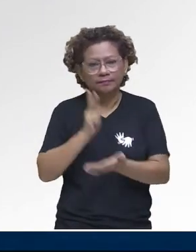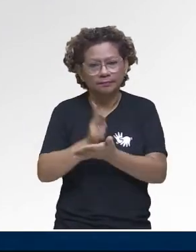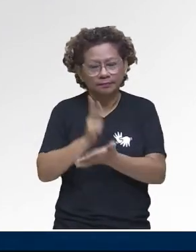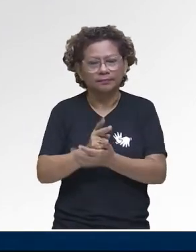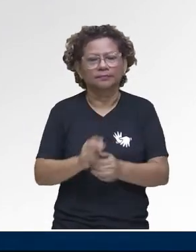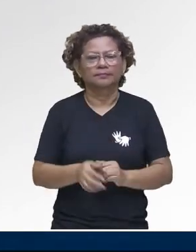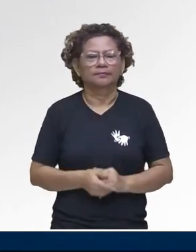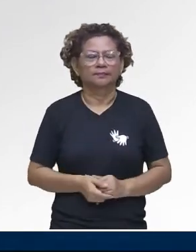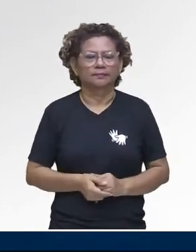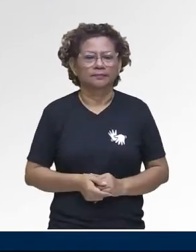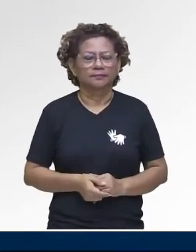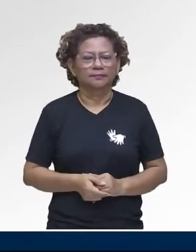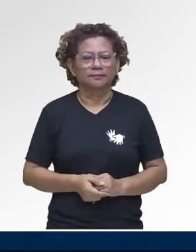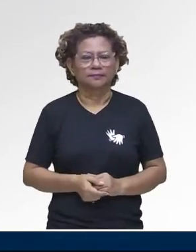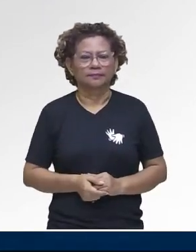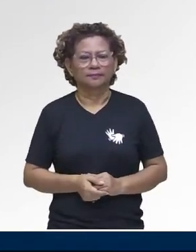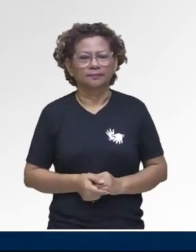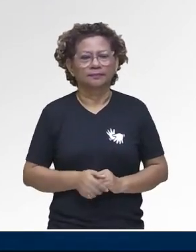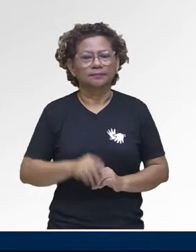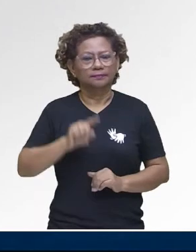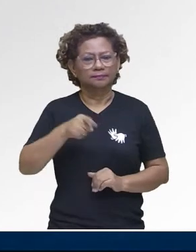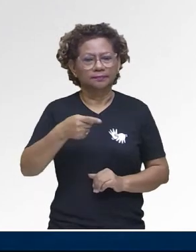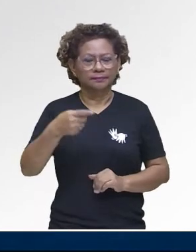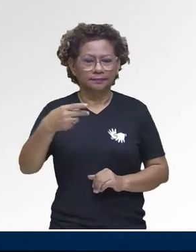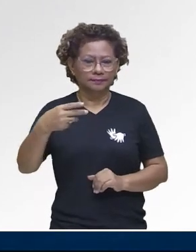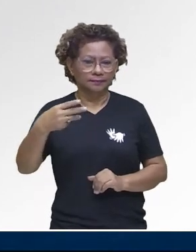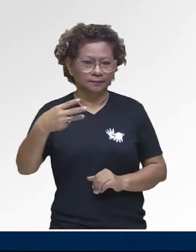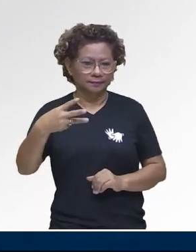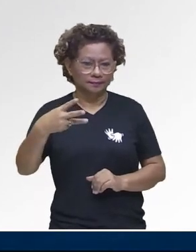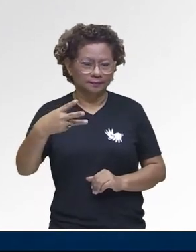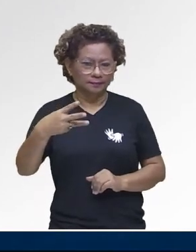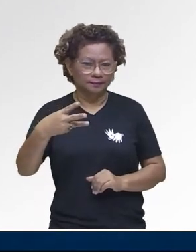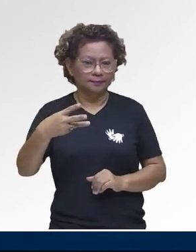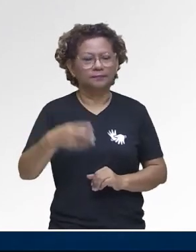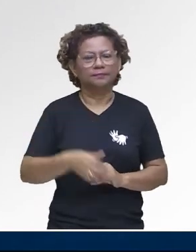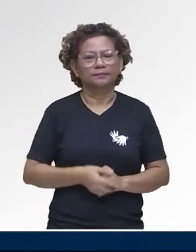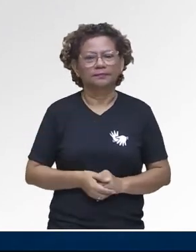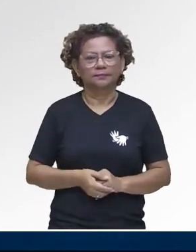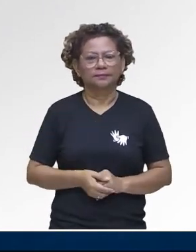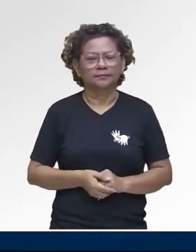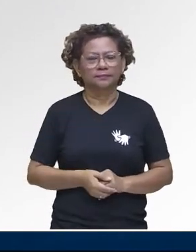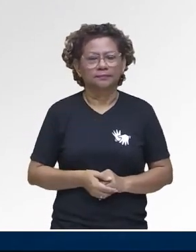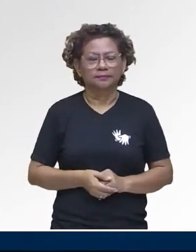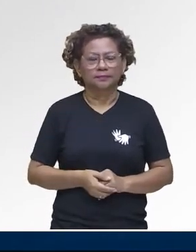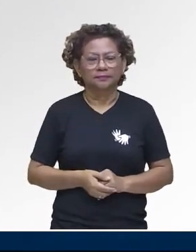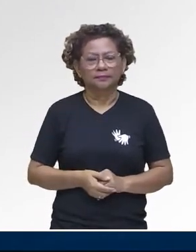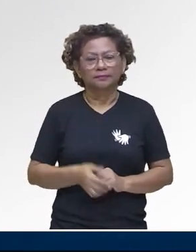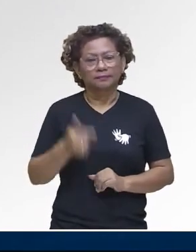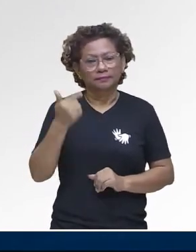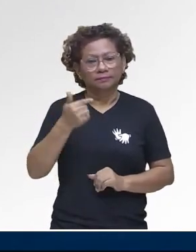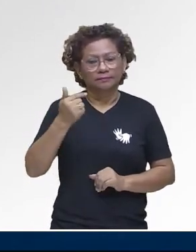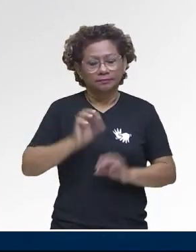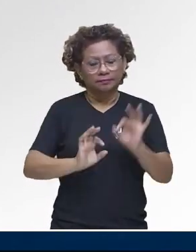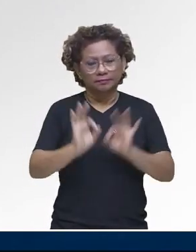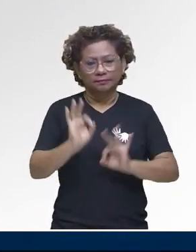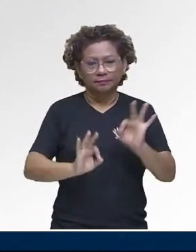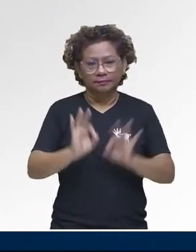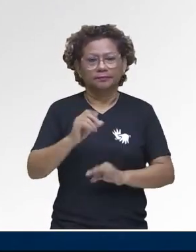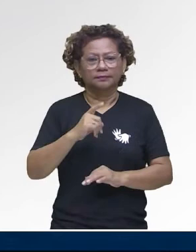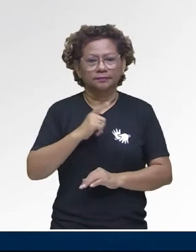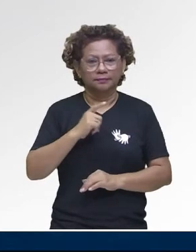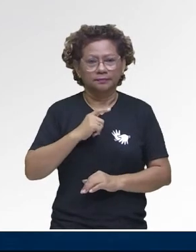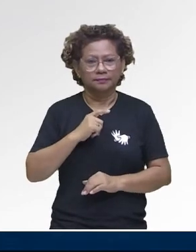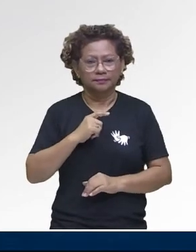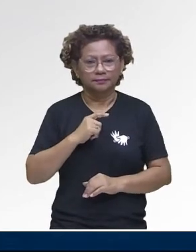dos inteiros, 14, e a casa dos décimos, 3. No segundo caso, a gente tem o 3 na